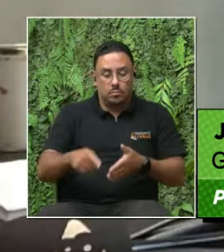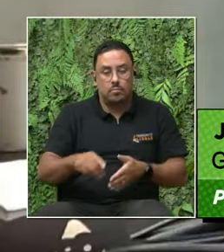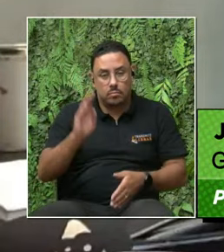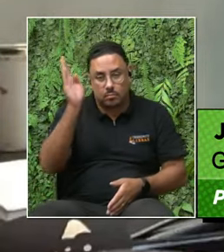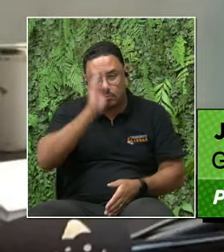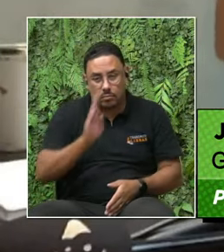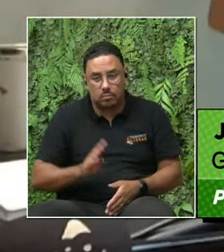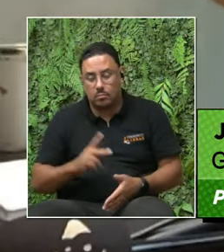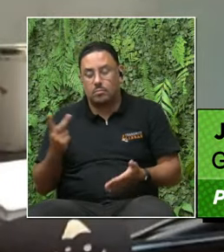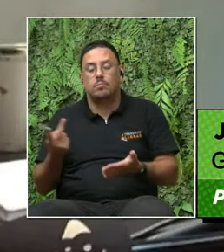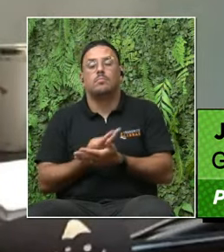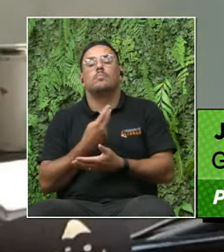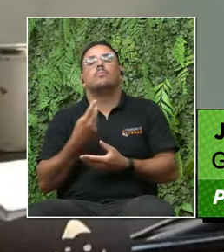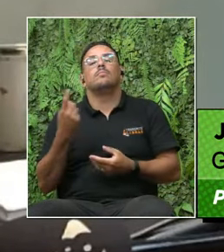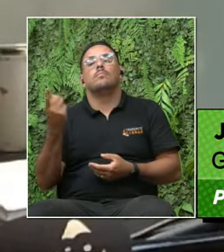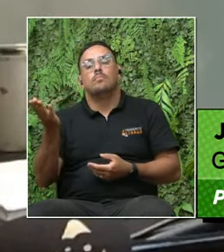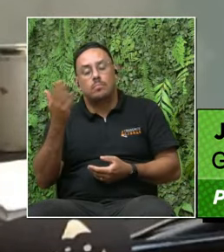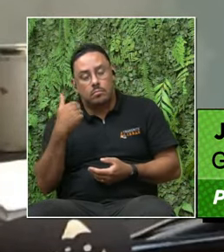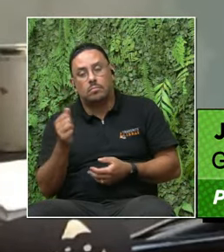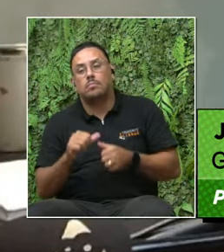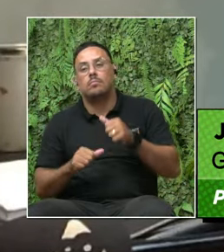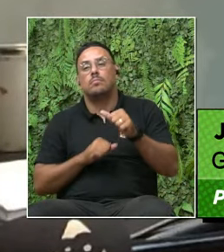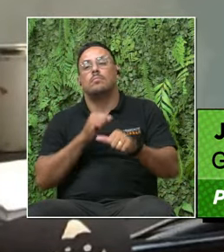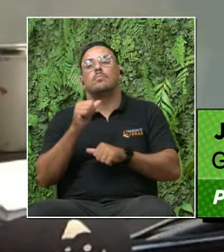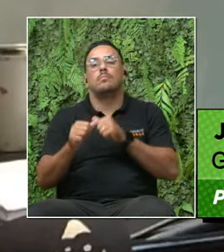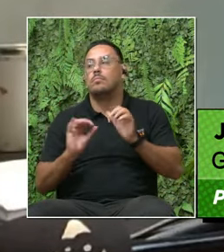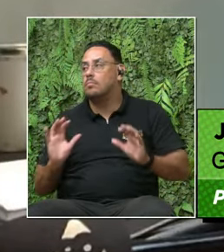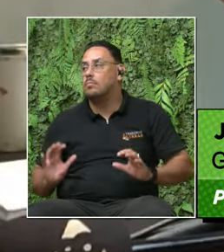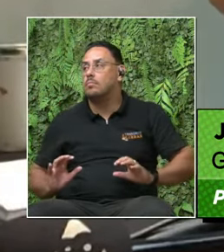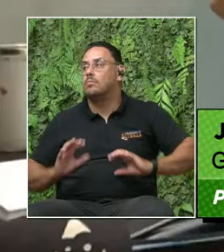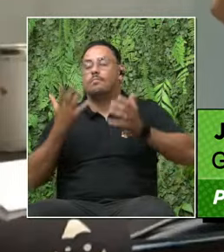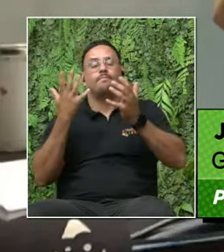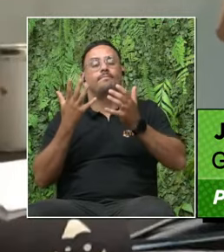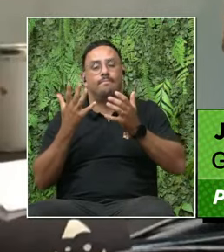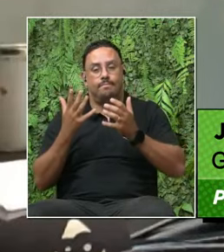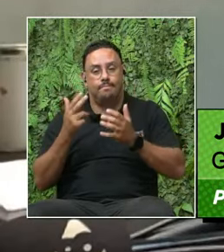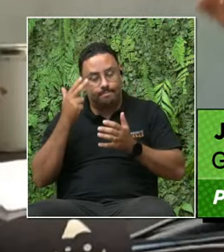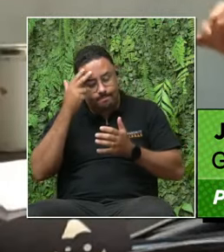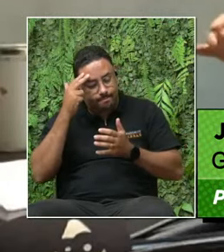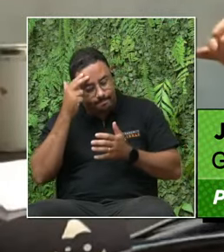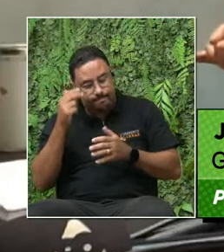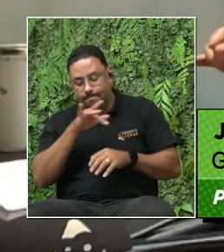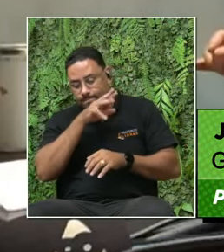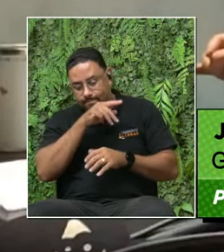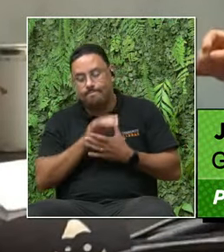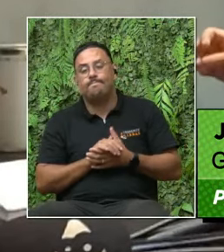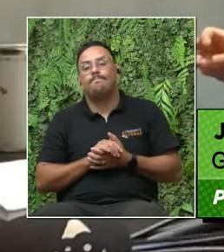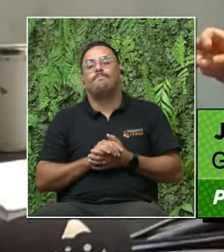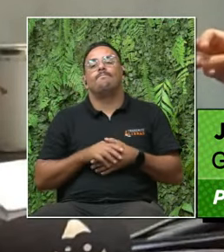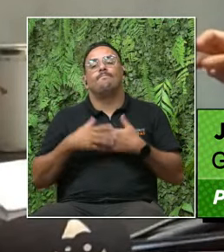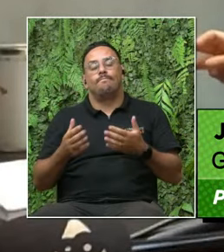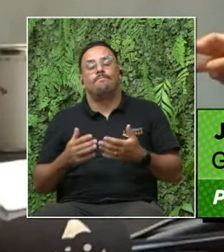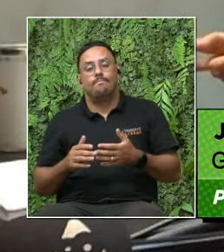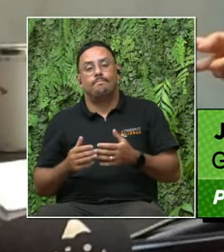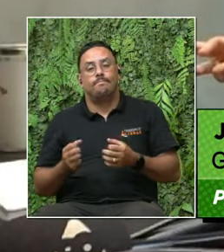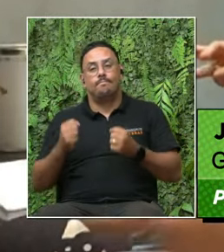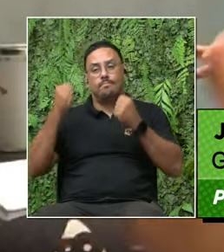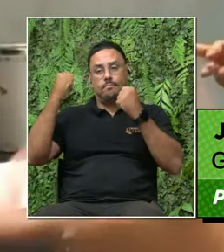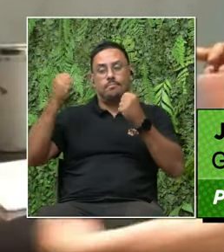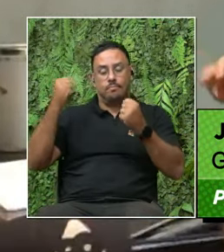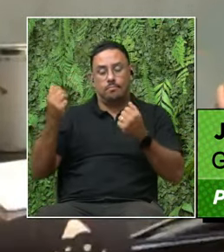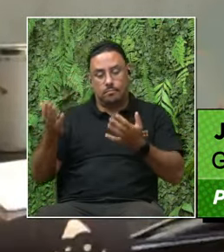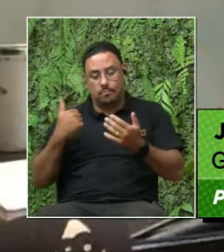isso acontece demais vamos transformar a festa em pesadelo porque aí o quando a torcida começa a chamar o